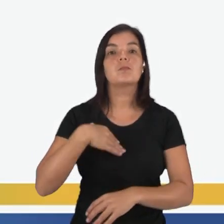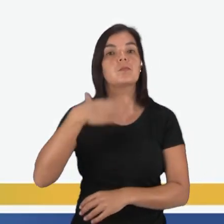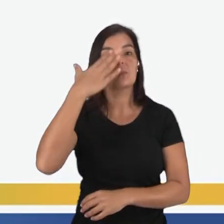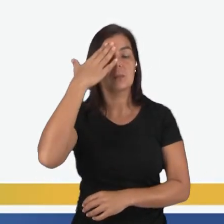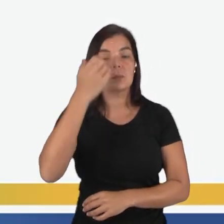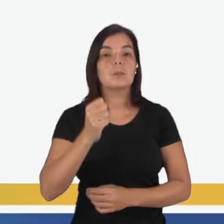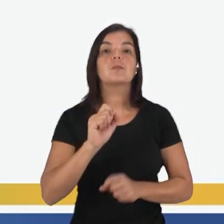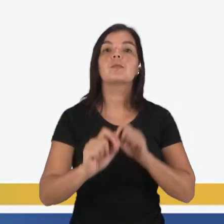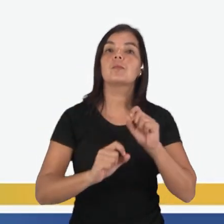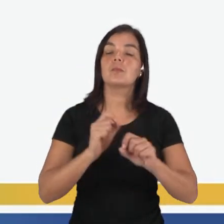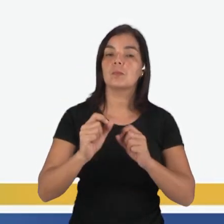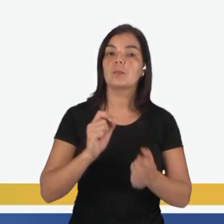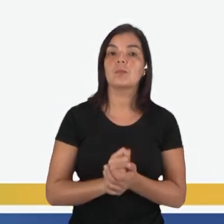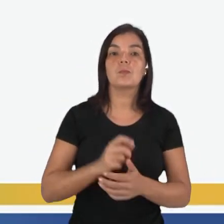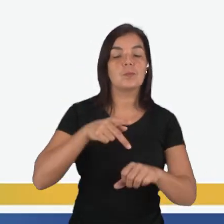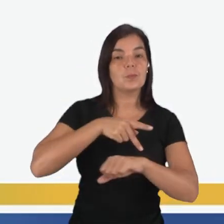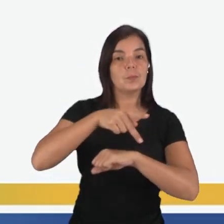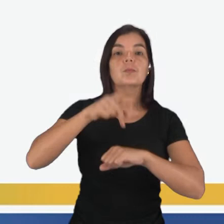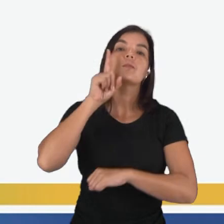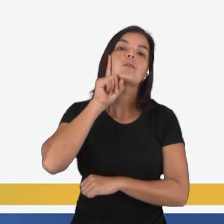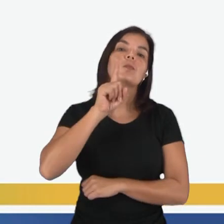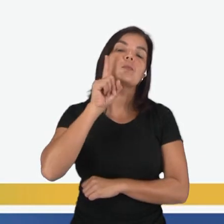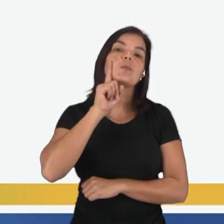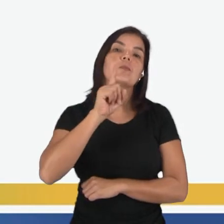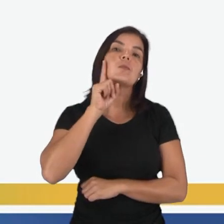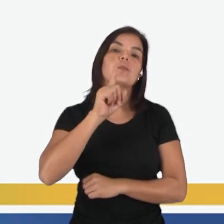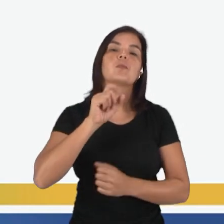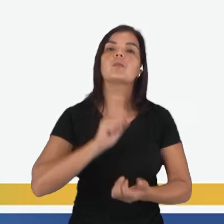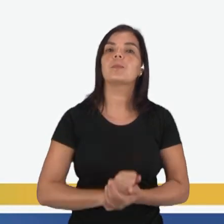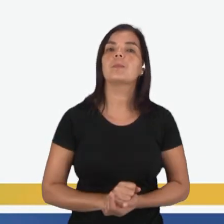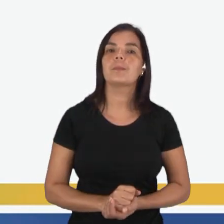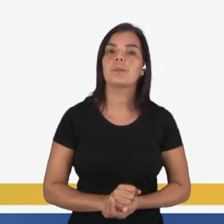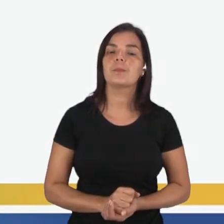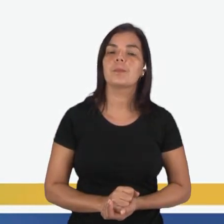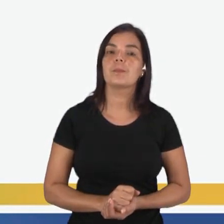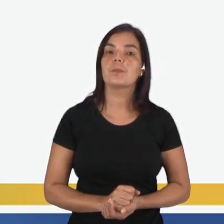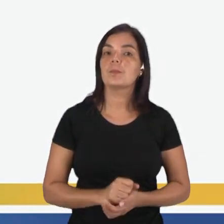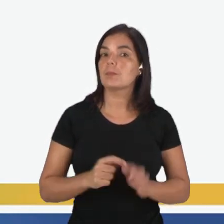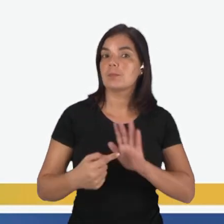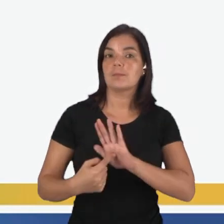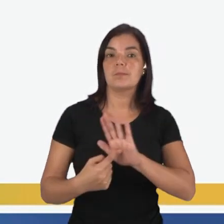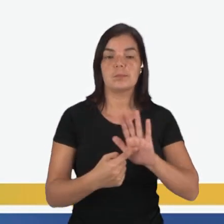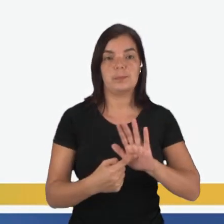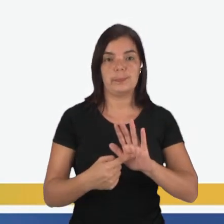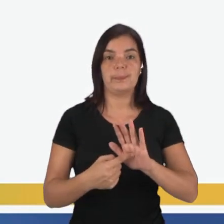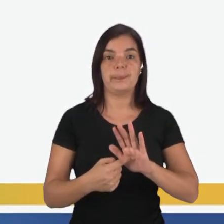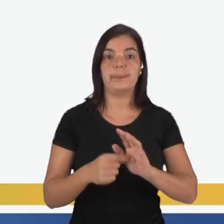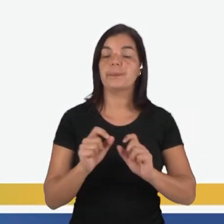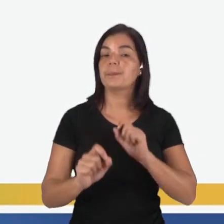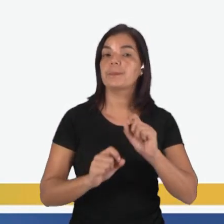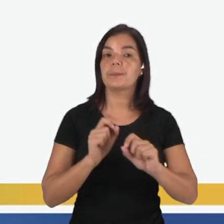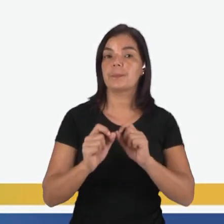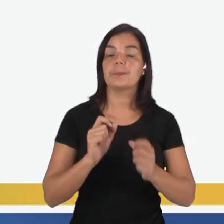considera a nação Estados Unidos como a promotora, né, de